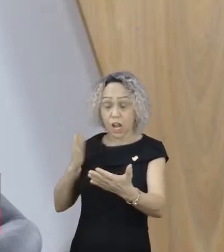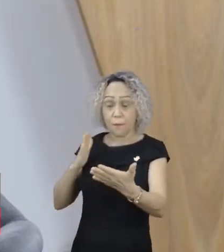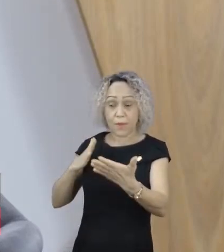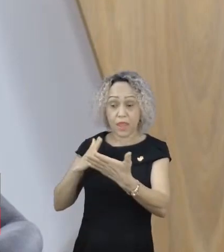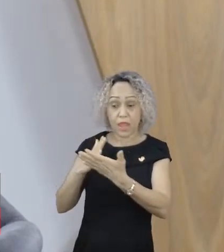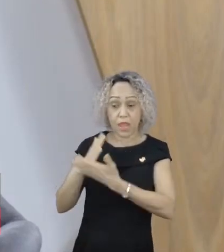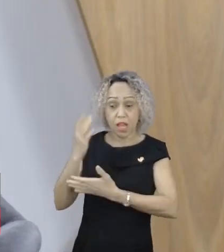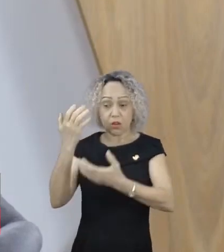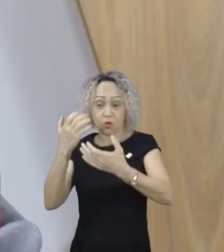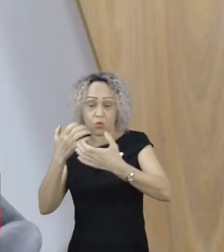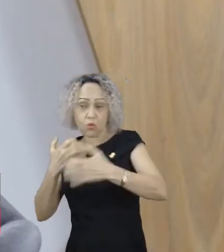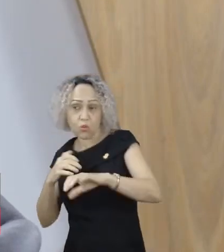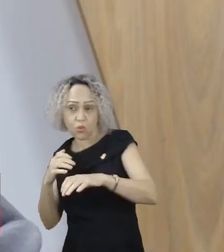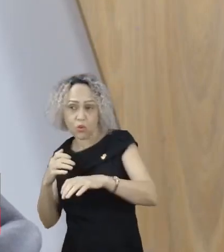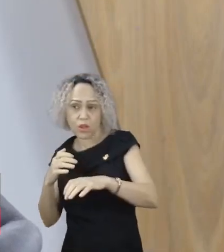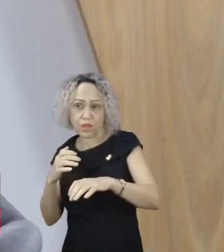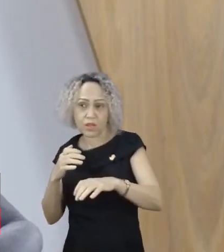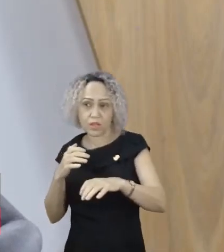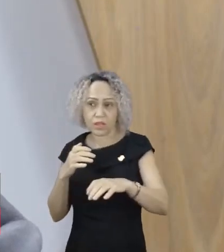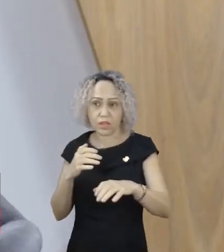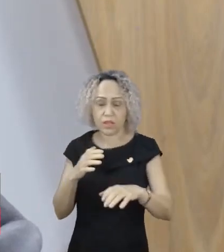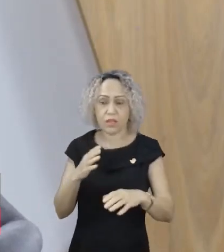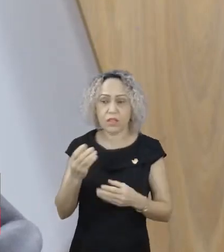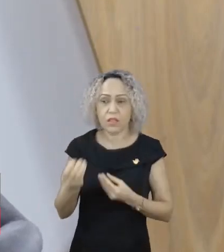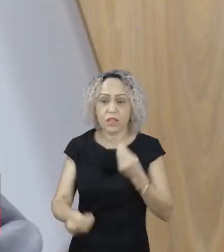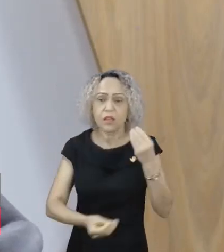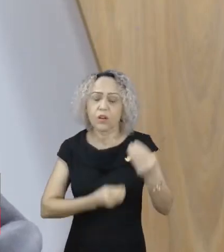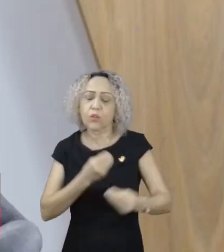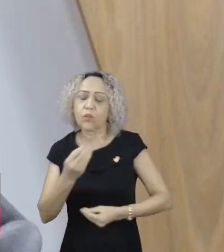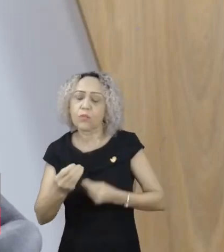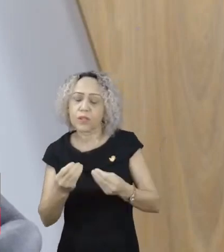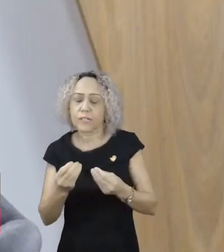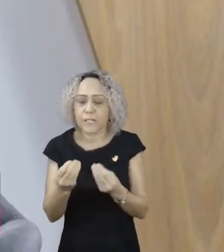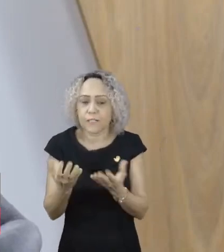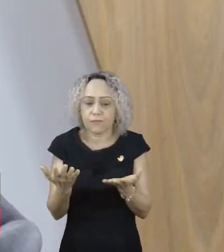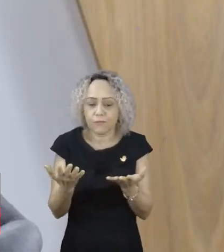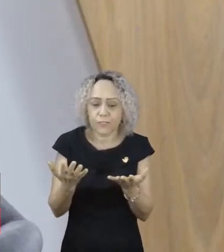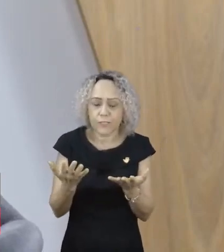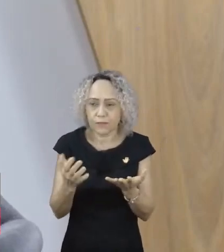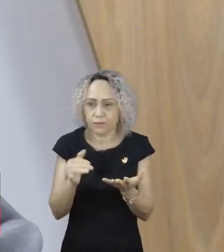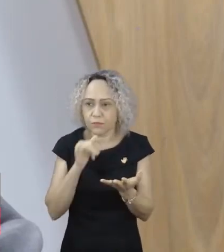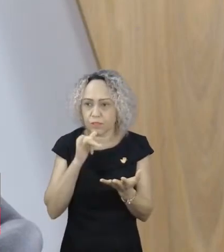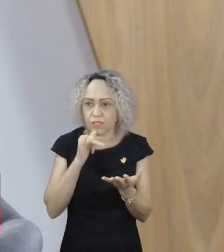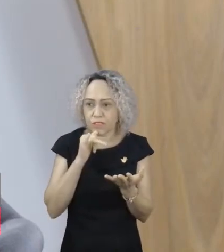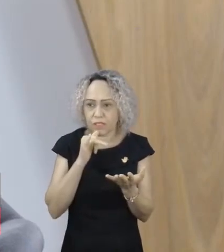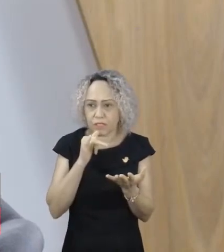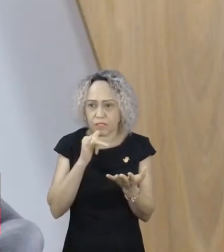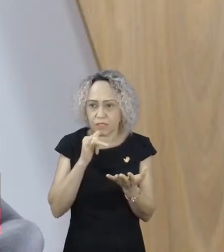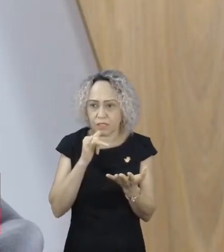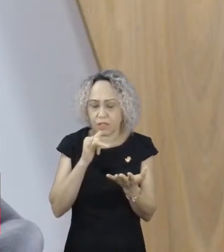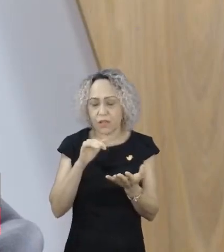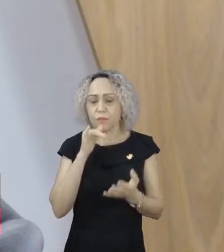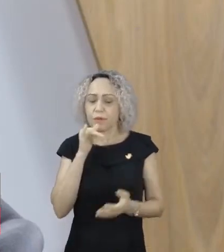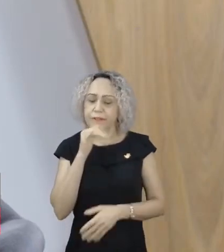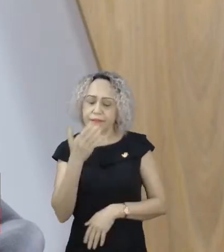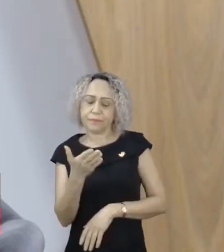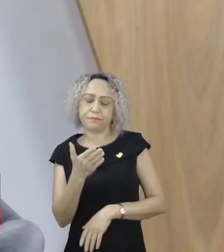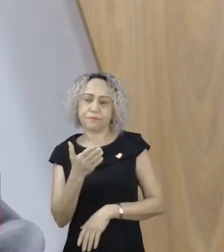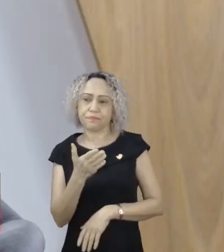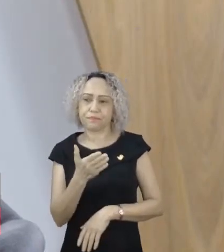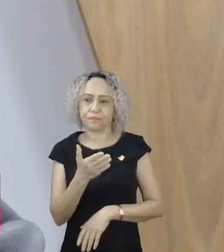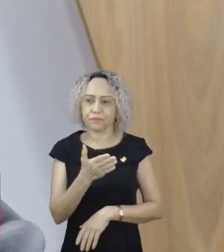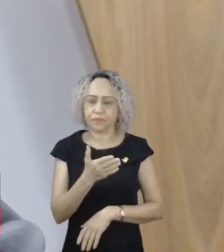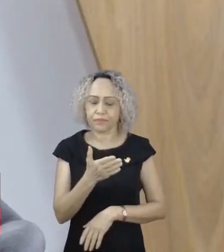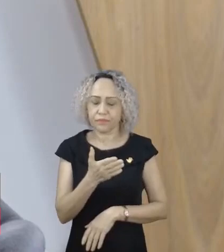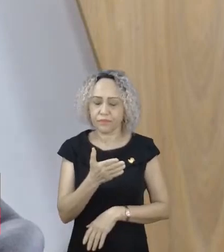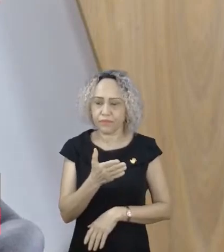que a gente tem chamado de dimensionar a força de trabalho necessária. Não tem dúvida nenhuma que a Receita precisa de mais gente, mas às vezes tem